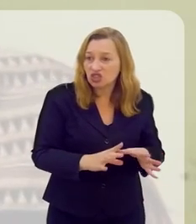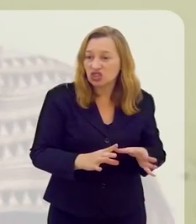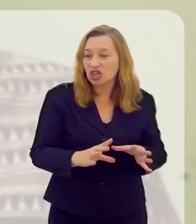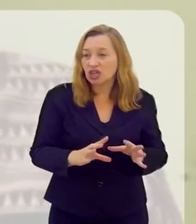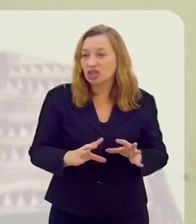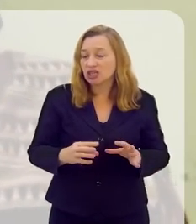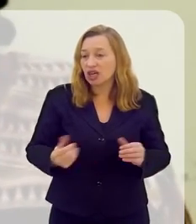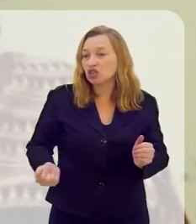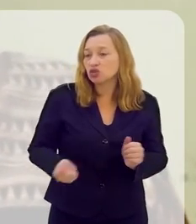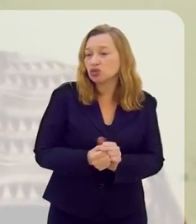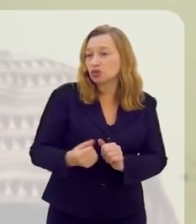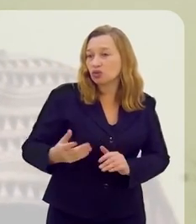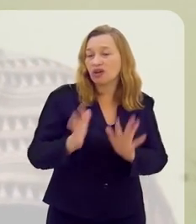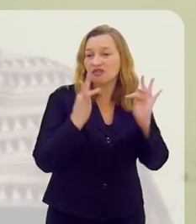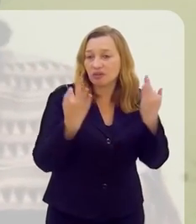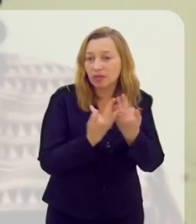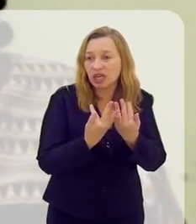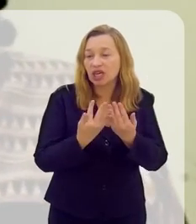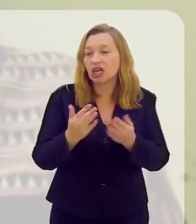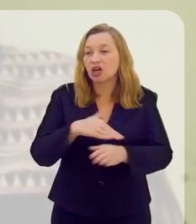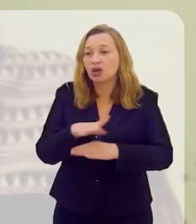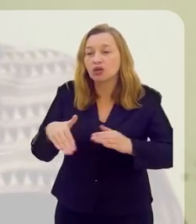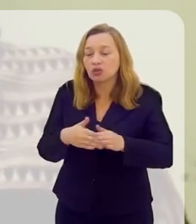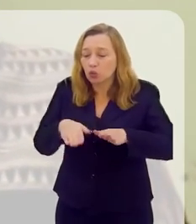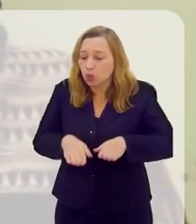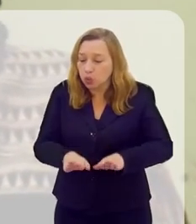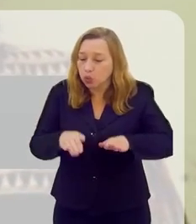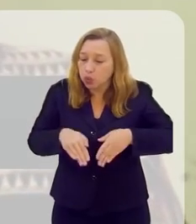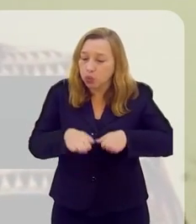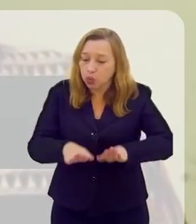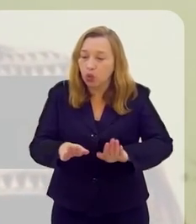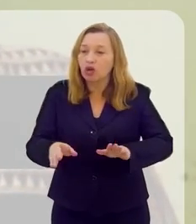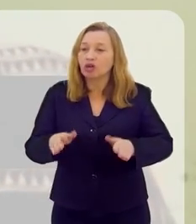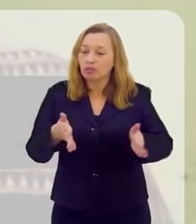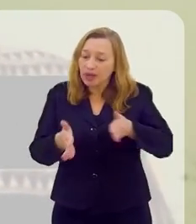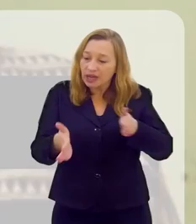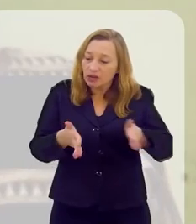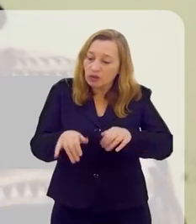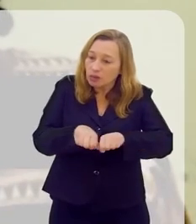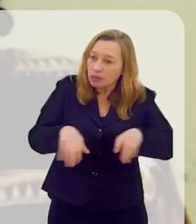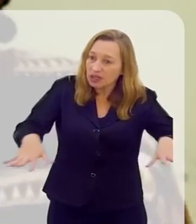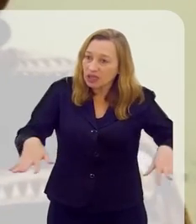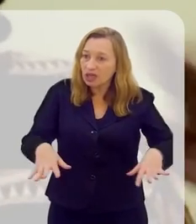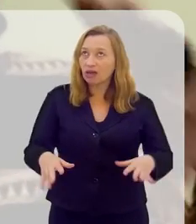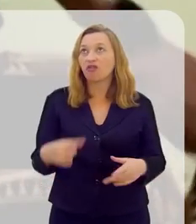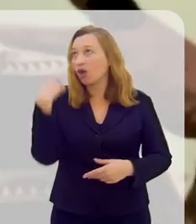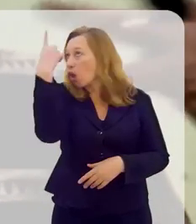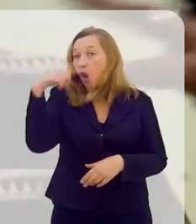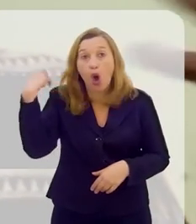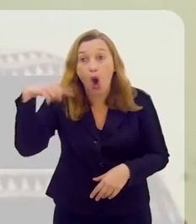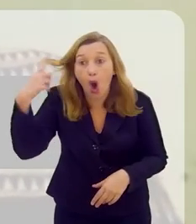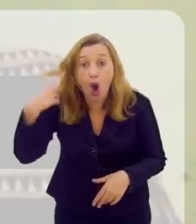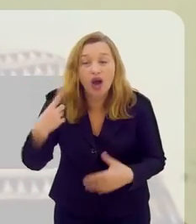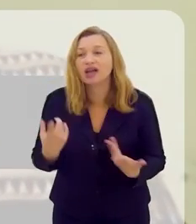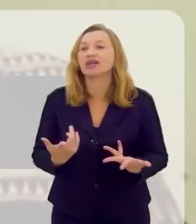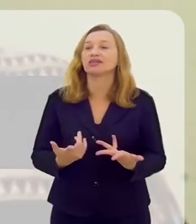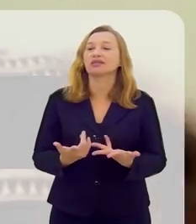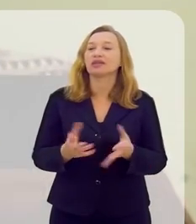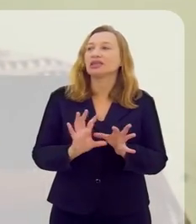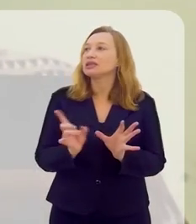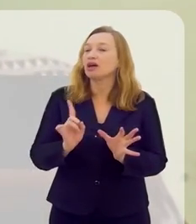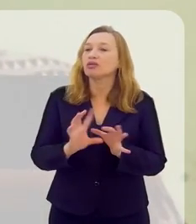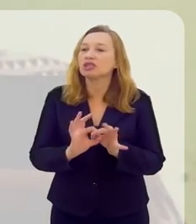minha filha apoiando, as minhas costureiras, sabe? Que durante a pandemia eu fiquei louca para não